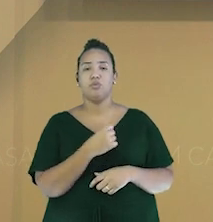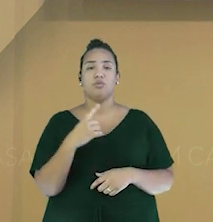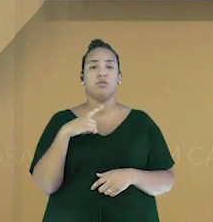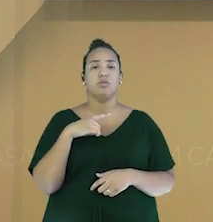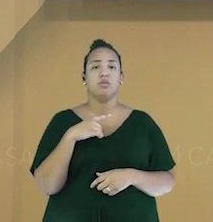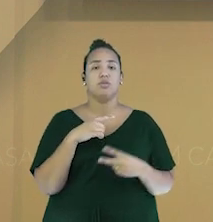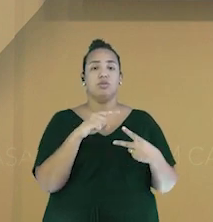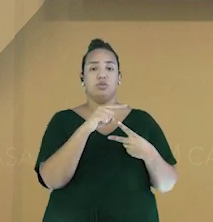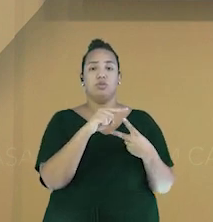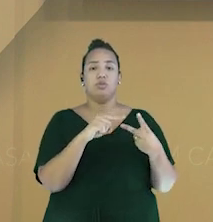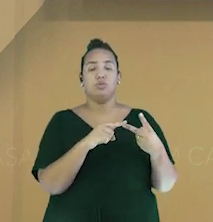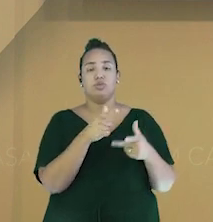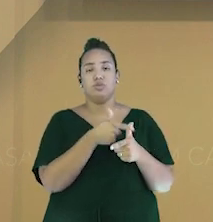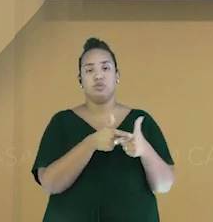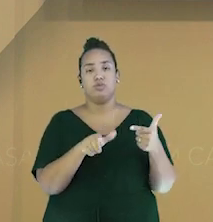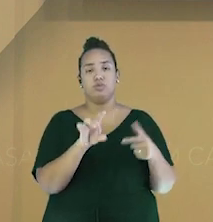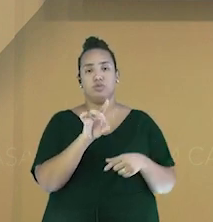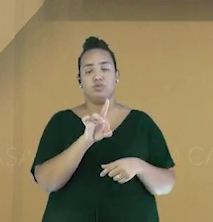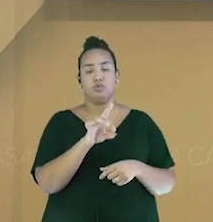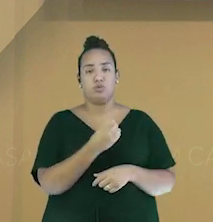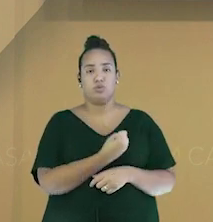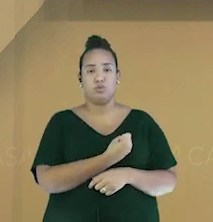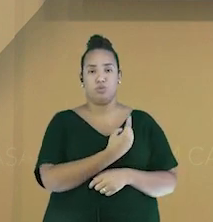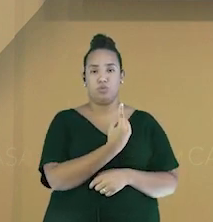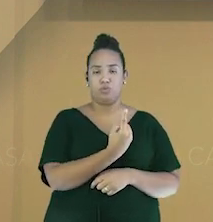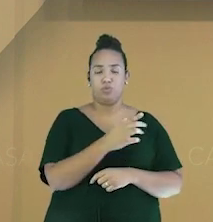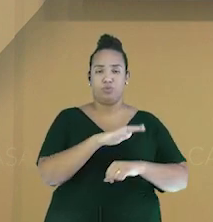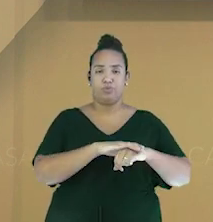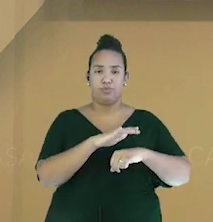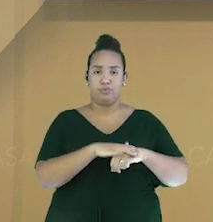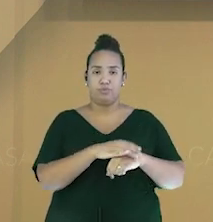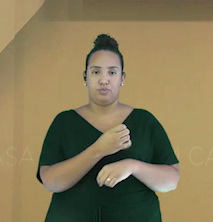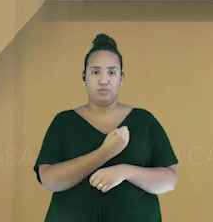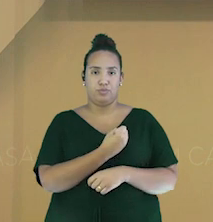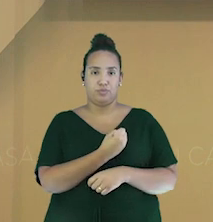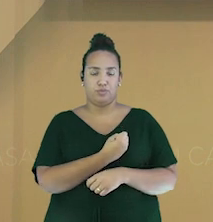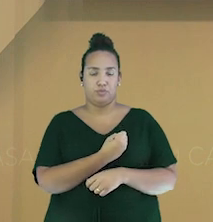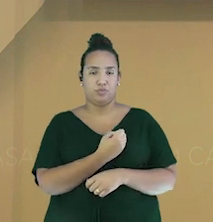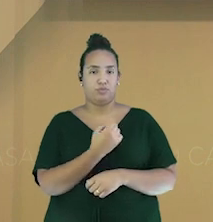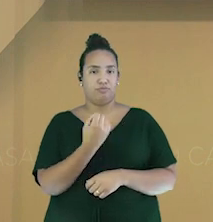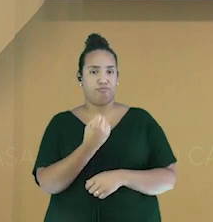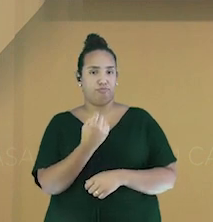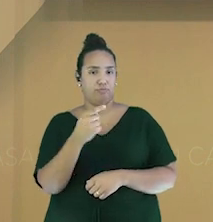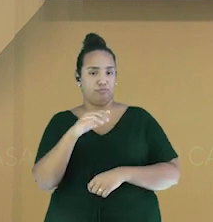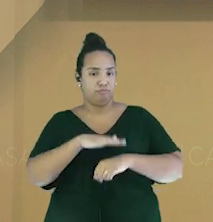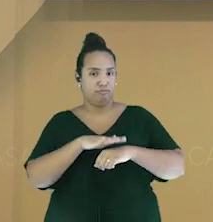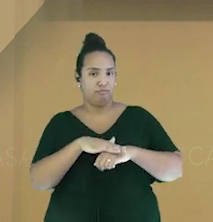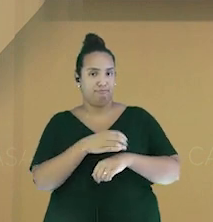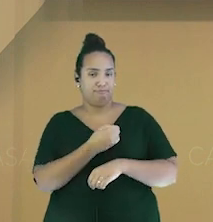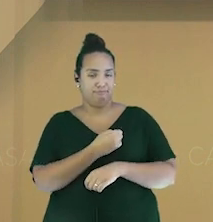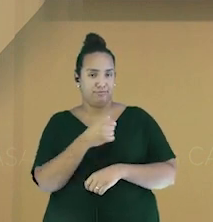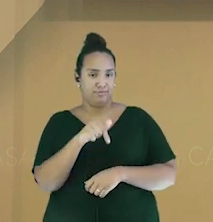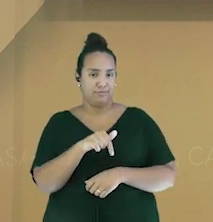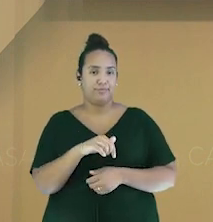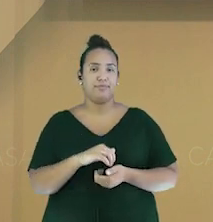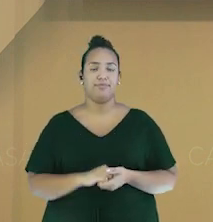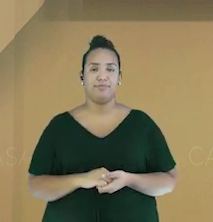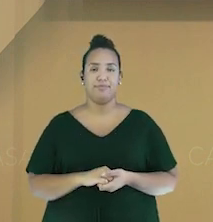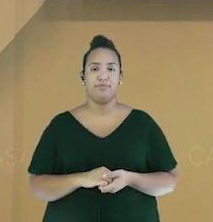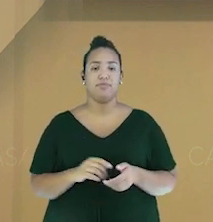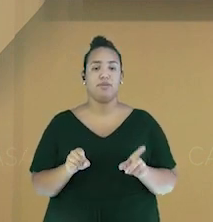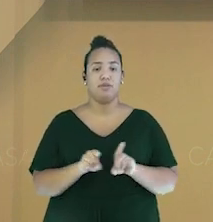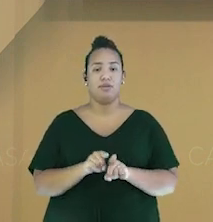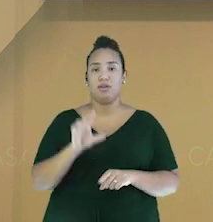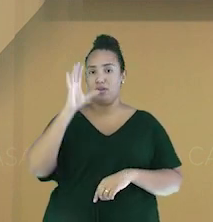dois divisores naturais distintos. O número 1, ele não é primo e nem composto. Vimos também que é